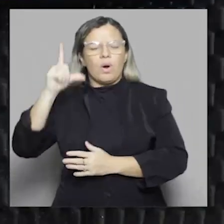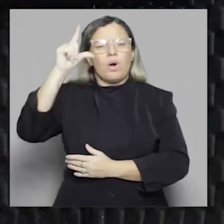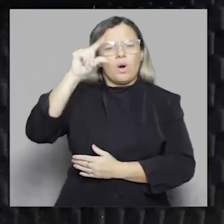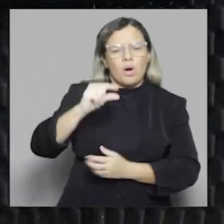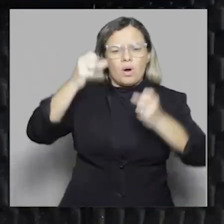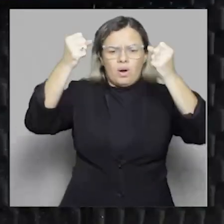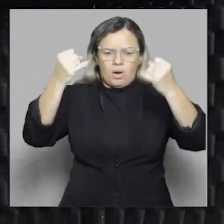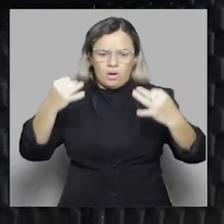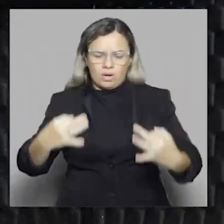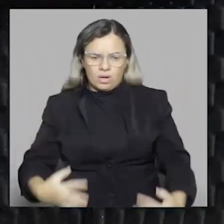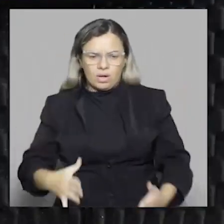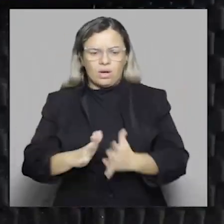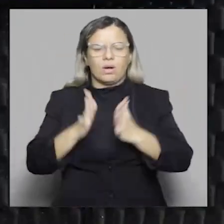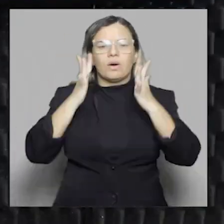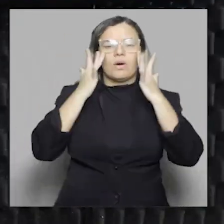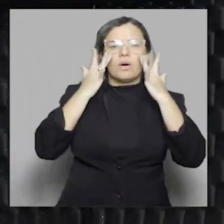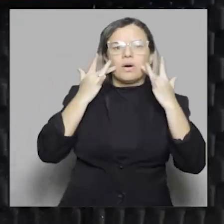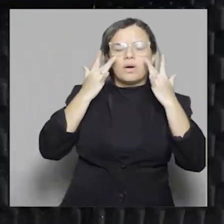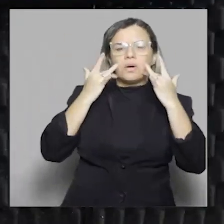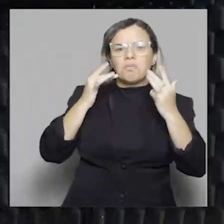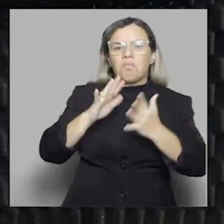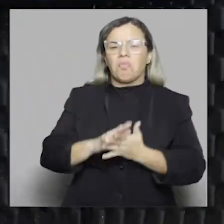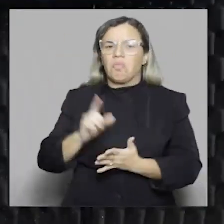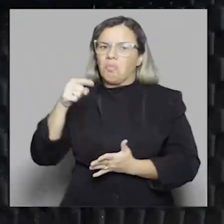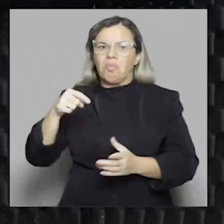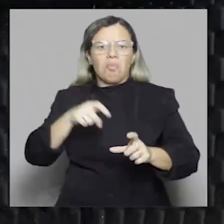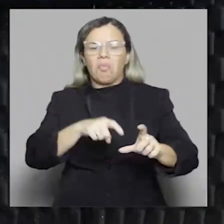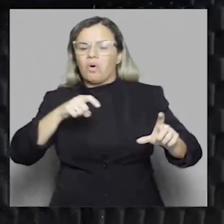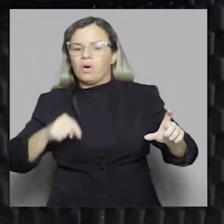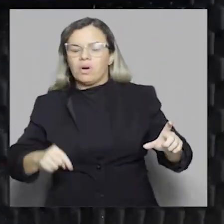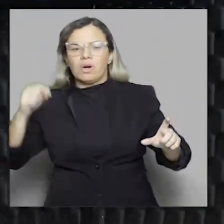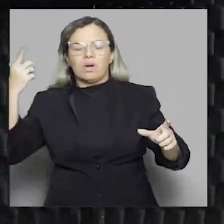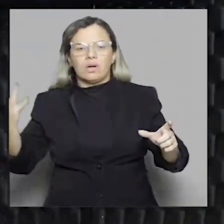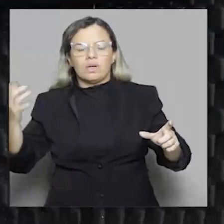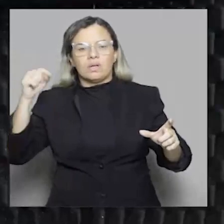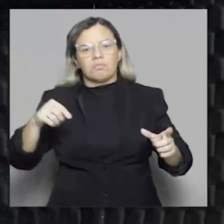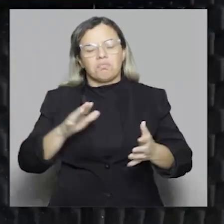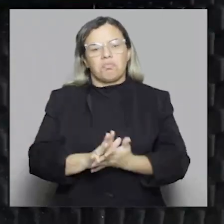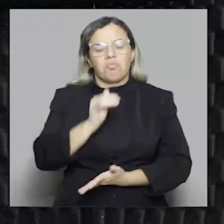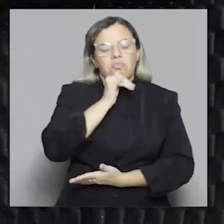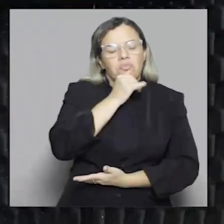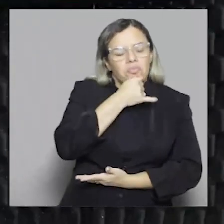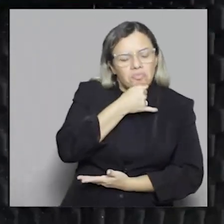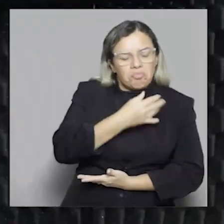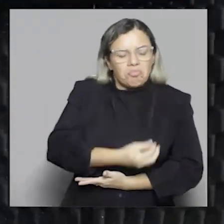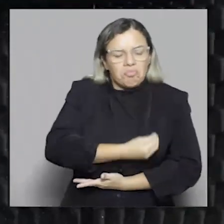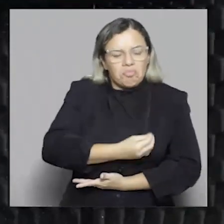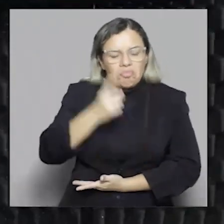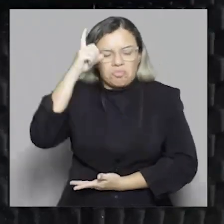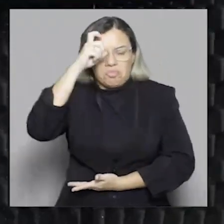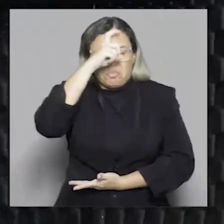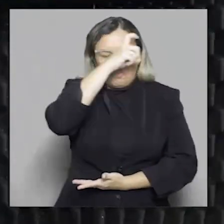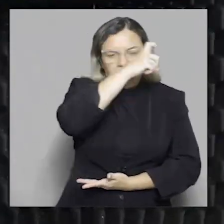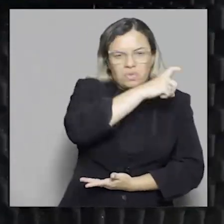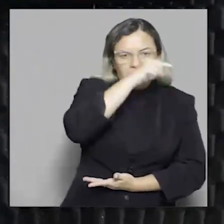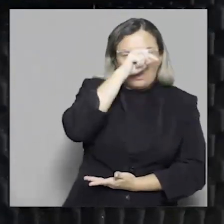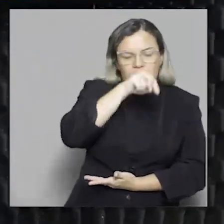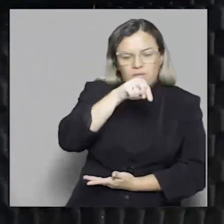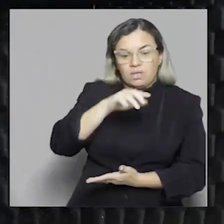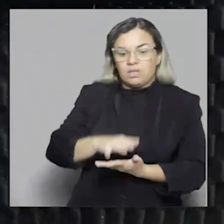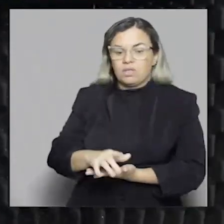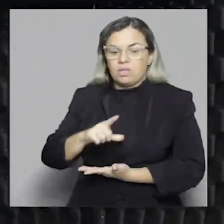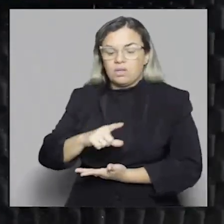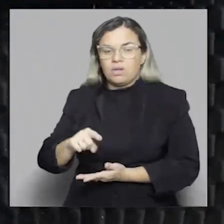do Rosário, um artista independente que, lamentavelmente, teve uma vida complicada, mas ao mesmo tempo que esta vida